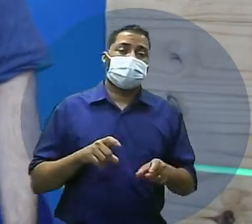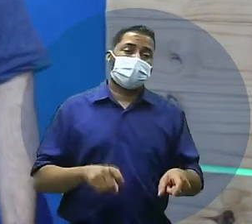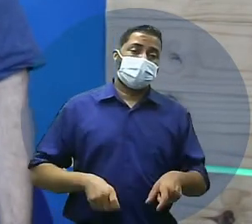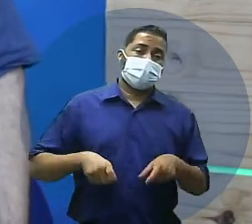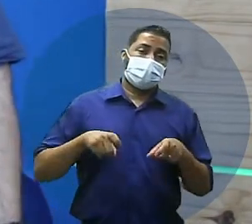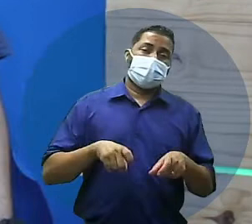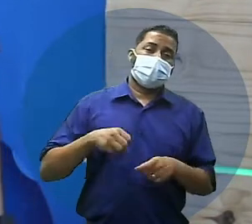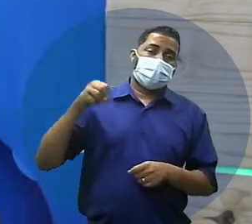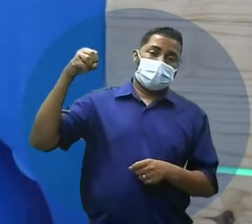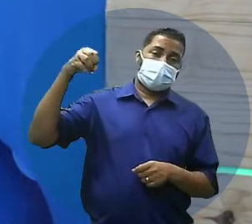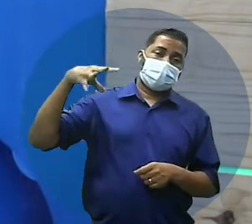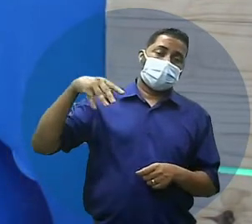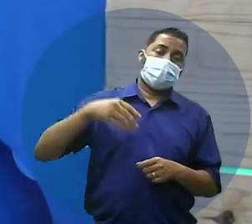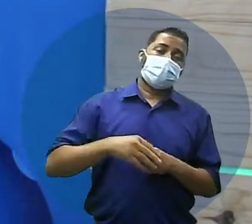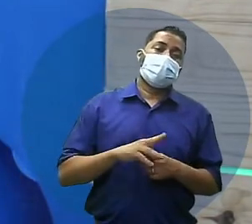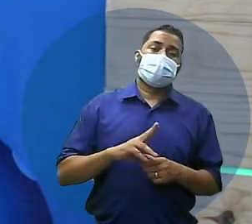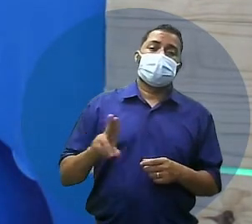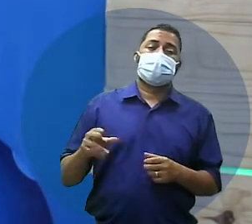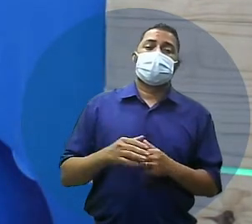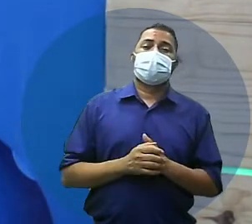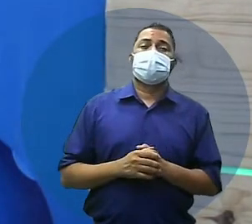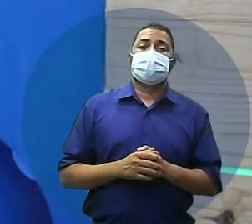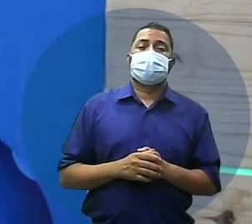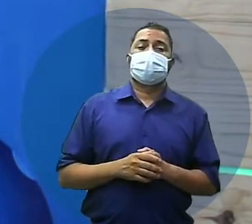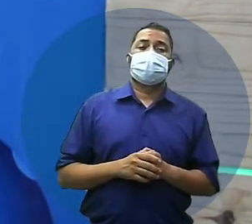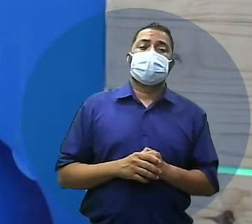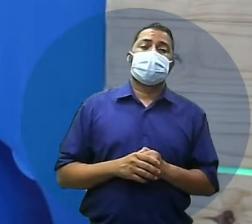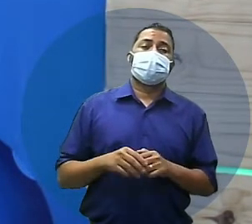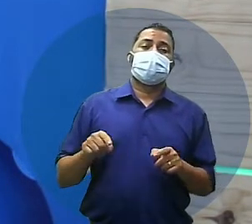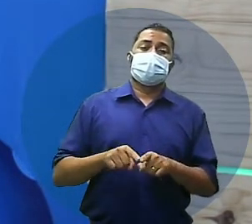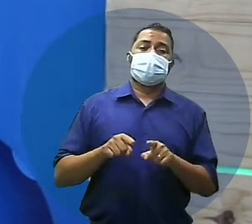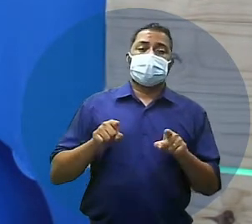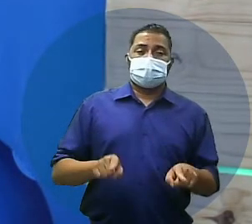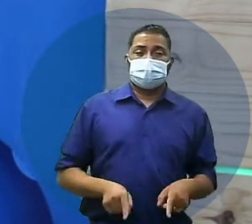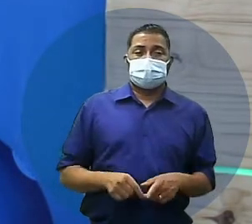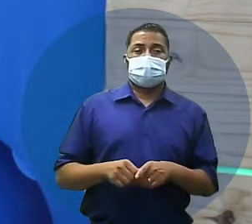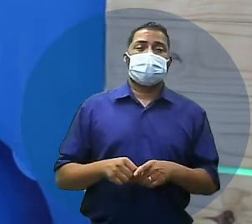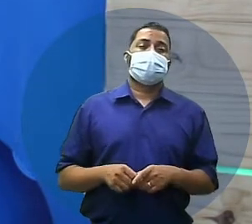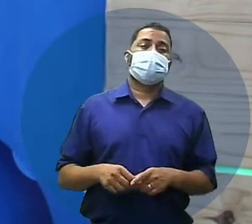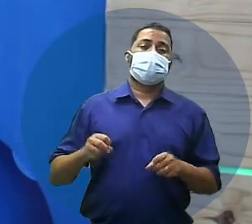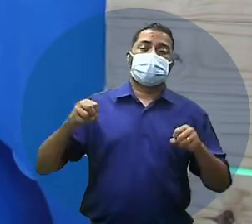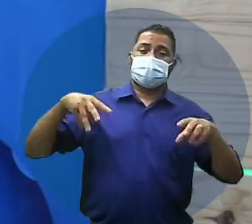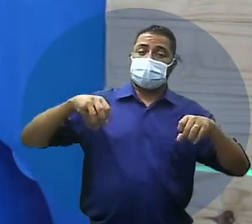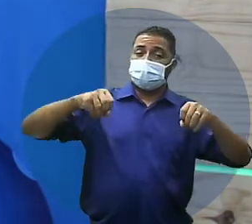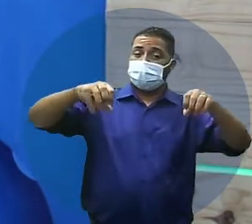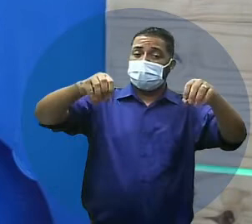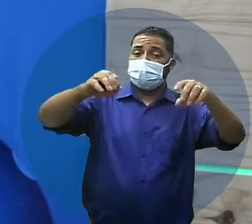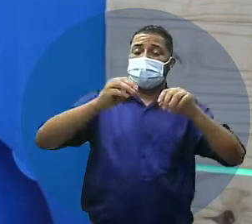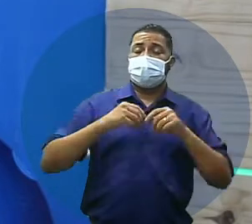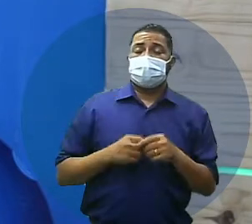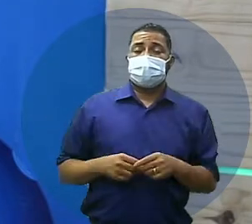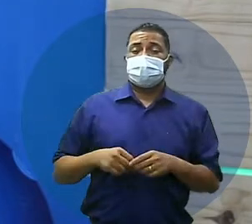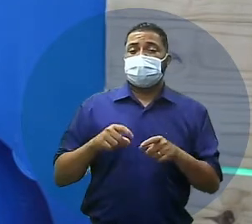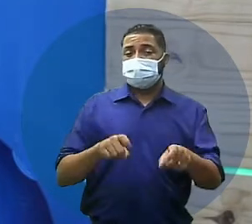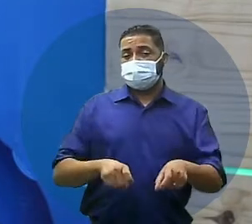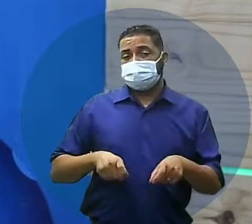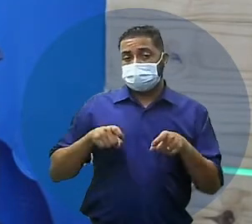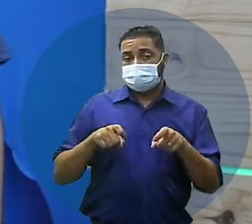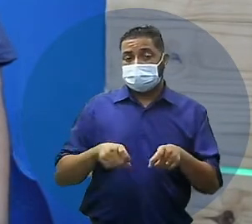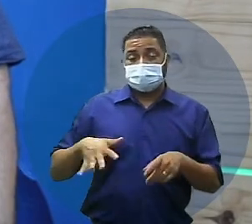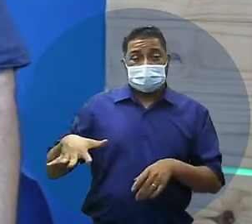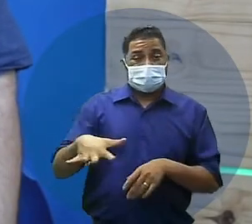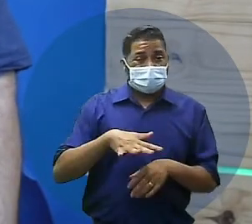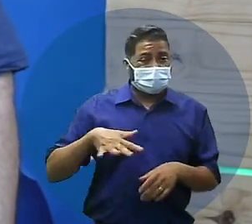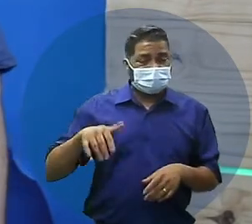luz no campo, se não me engano era o nome do projeto, que levou luz a vários pontos da zona